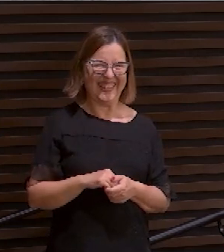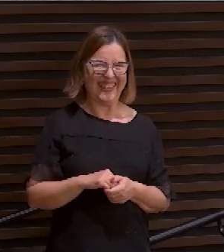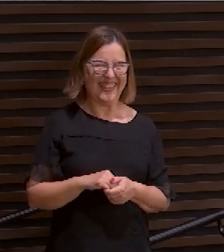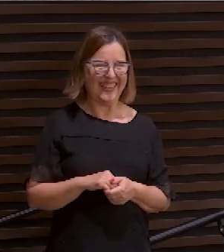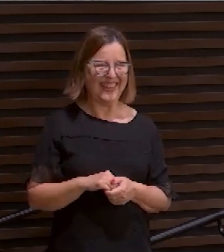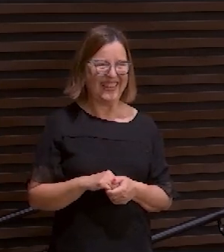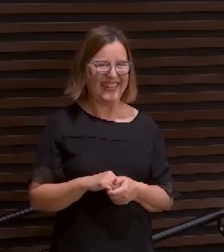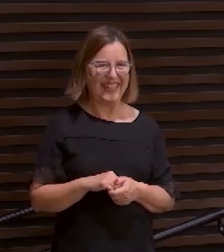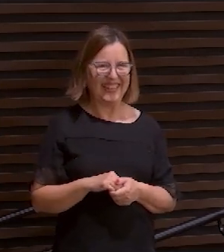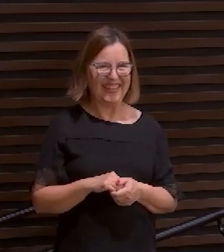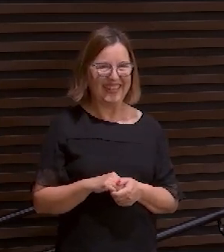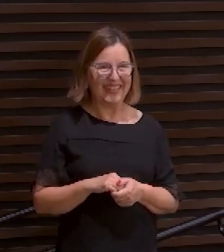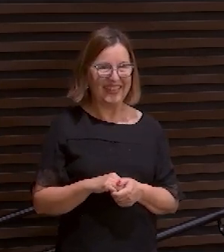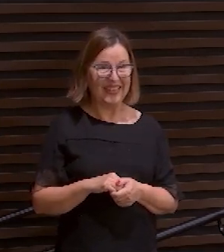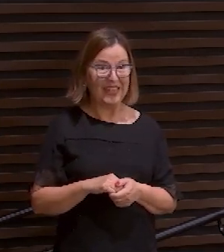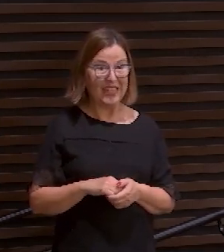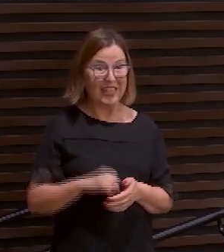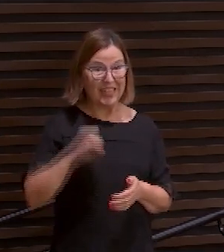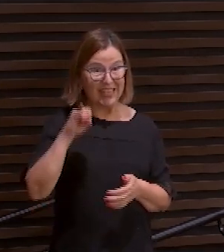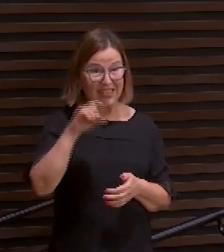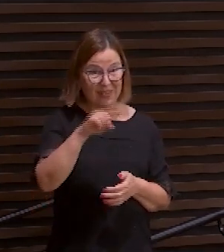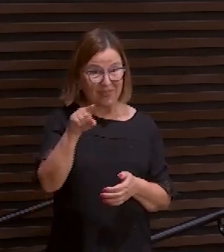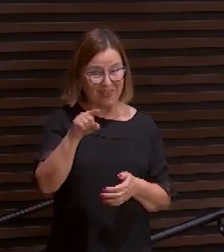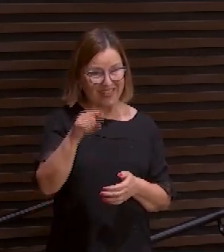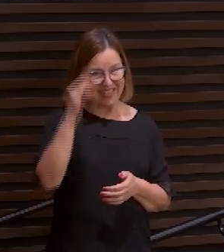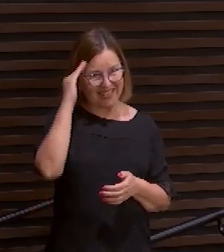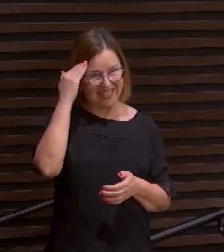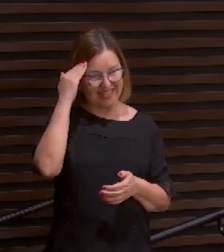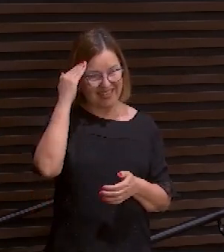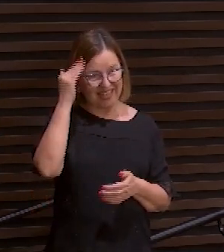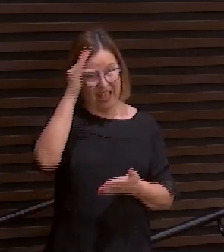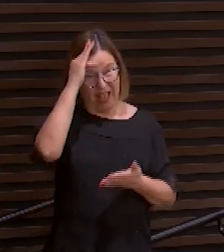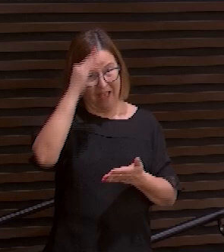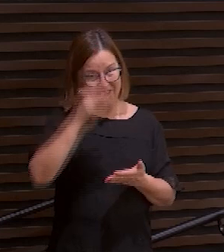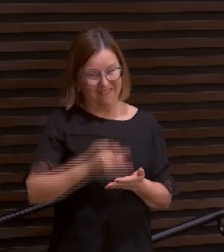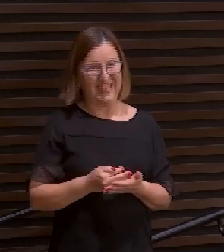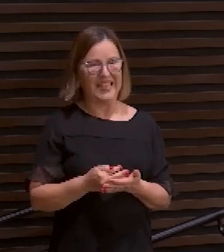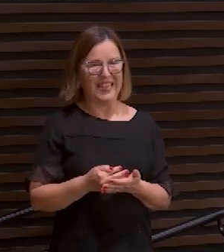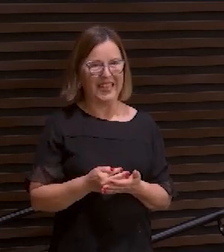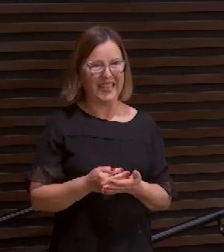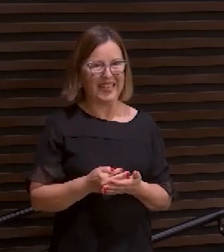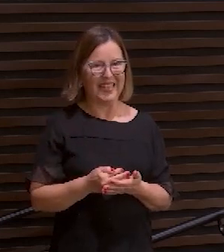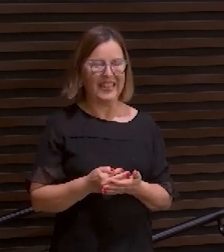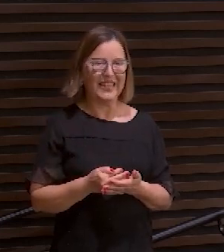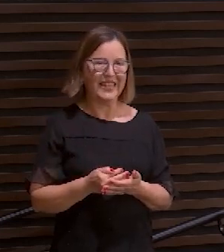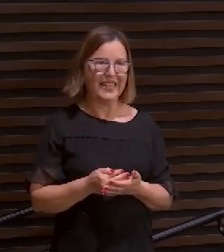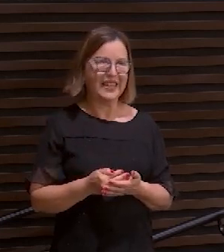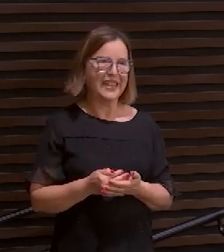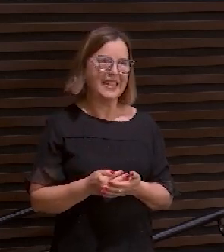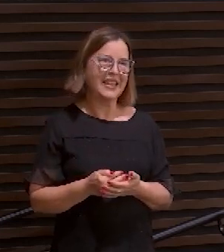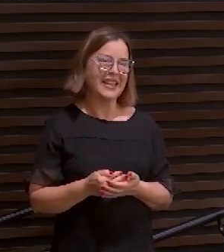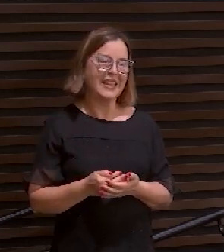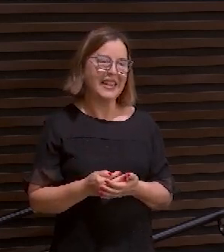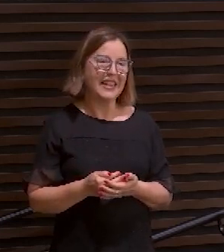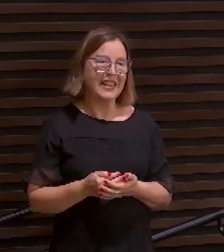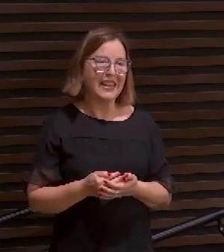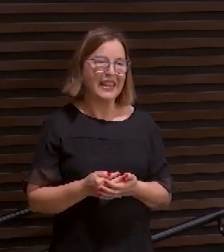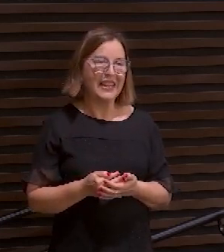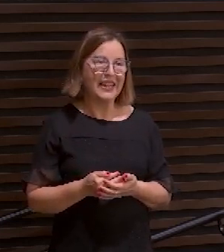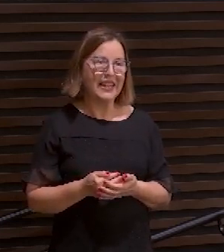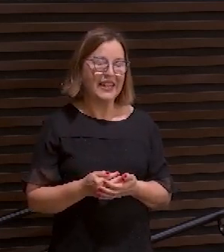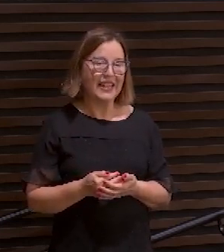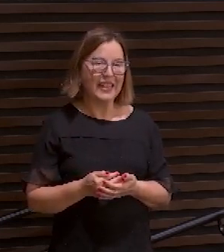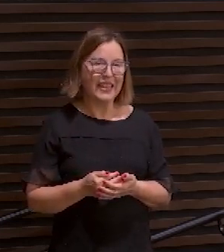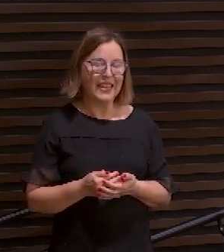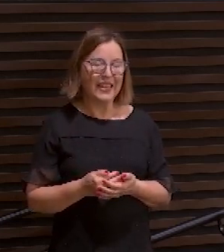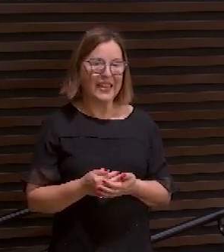E se você entender que a fé é quando você entra em Cristo, é quando você é batizado